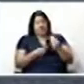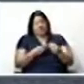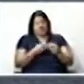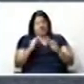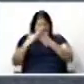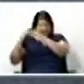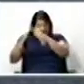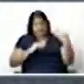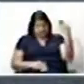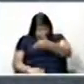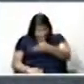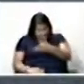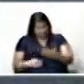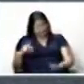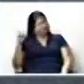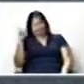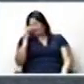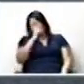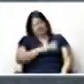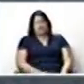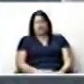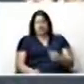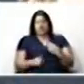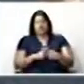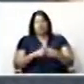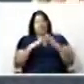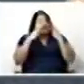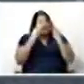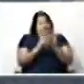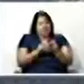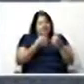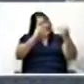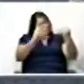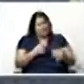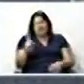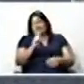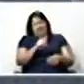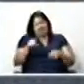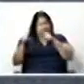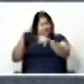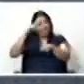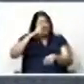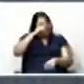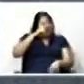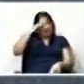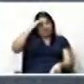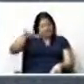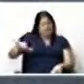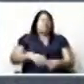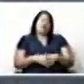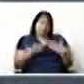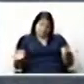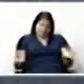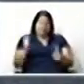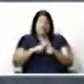dessa. Porque ela vai ser persuadida até pelos familiares, que têm medo pela sorte. E é o que eu estou dizendo, eu acho que esse